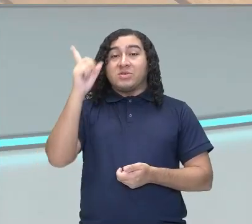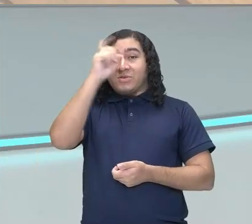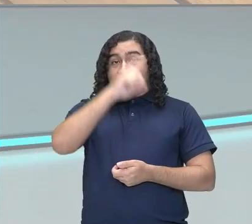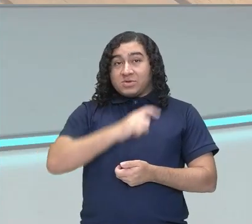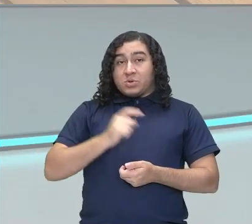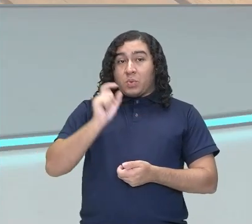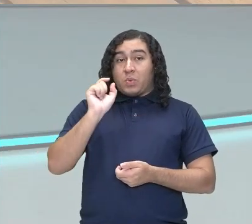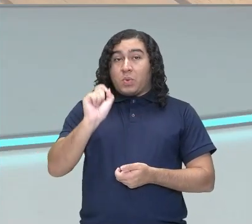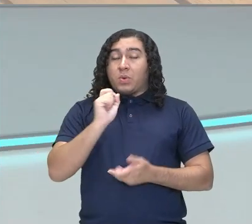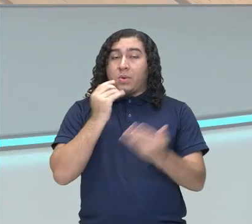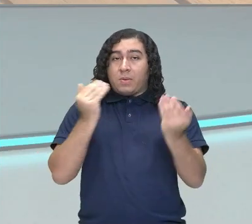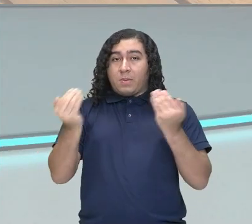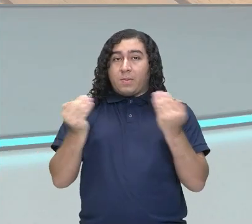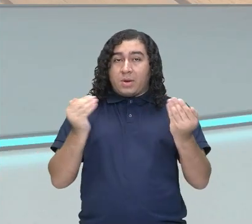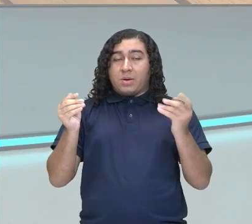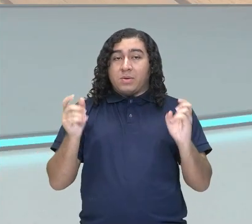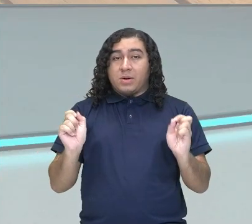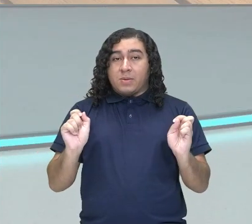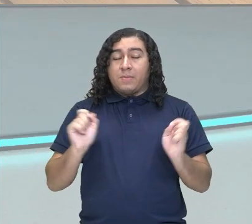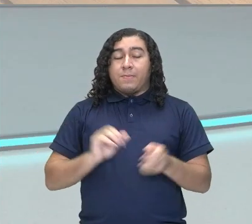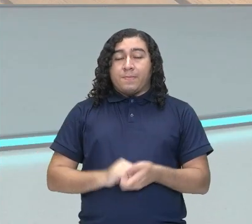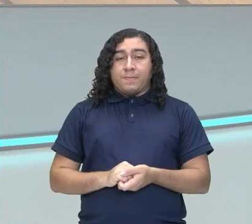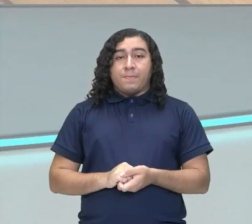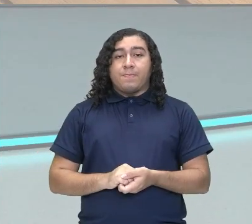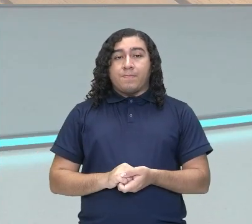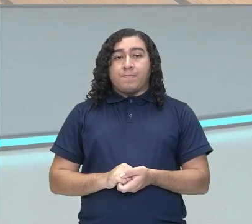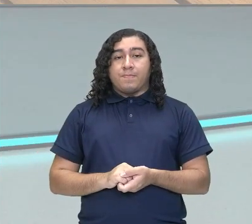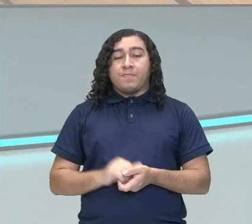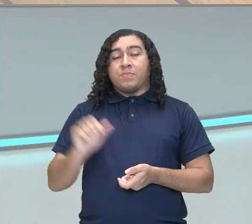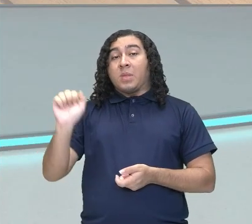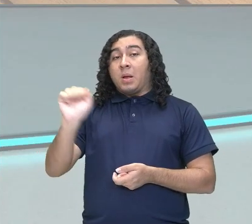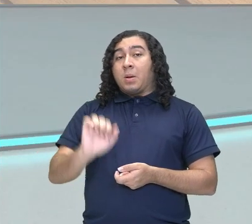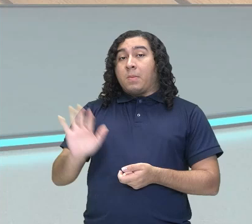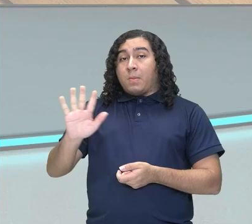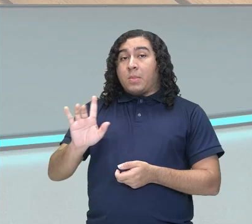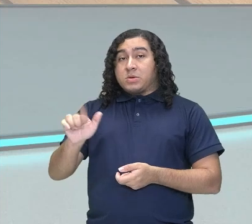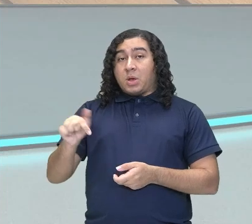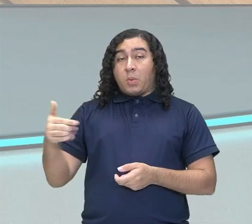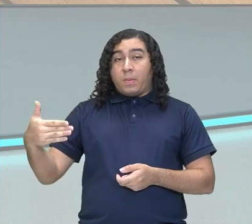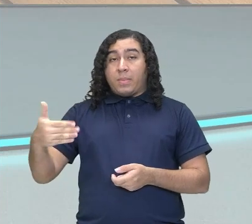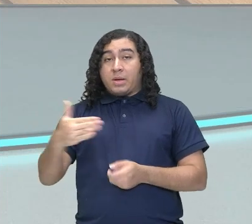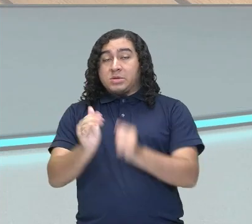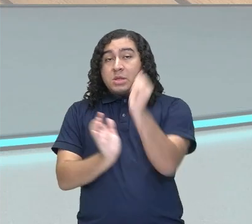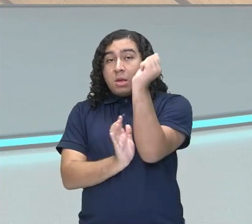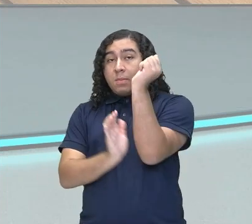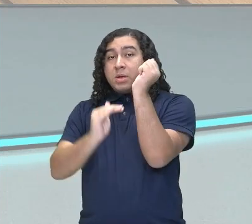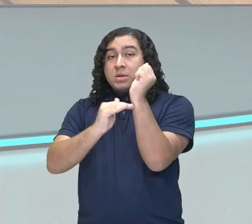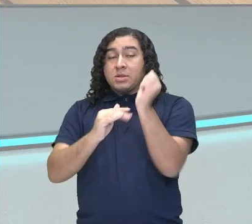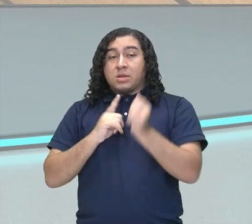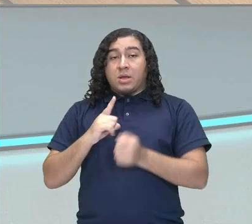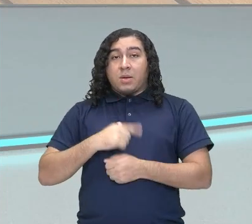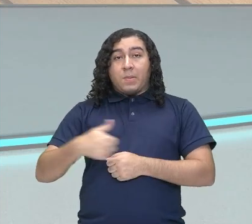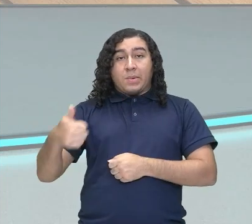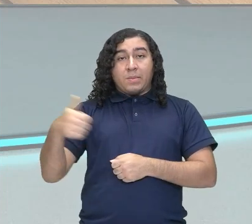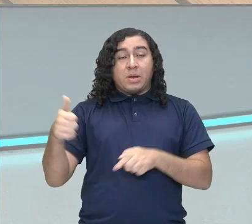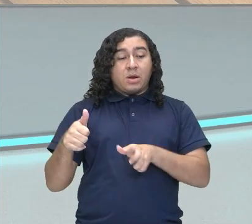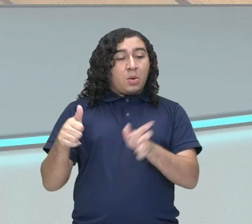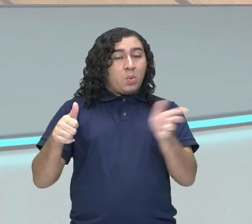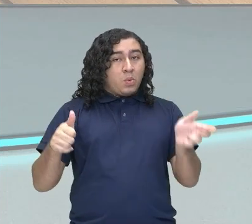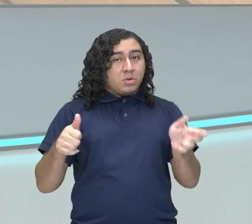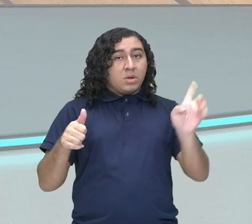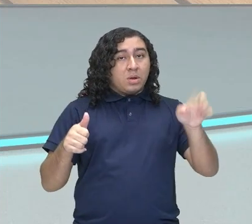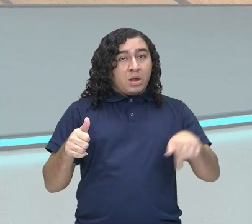Que eu vou comparar aqui para vocês, seria o tambaqui, que nós temos deste lado, e a